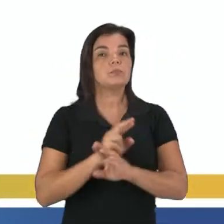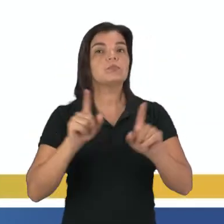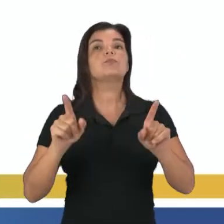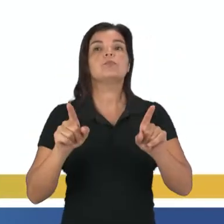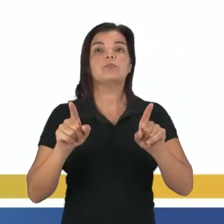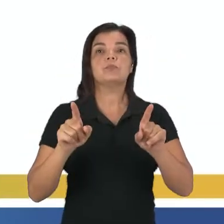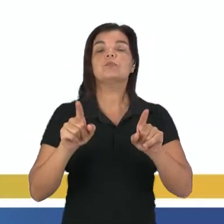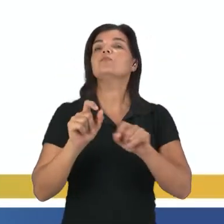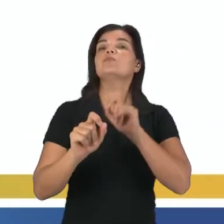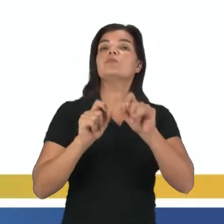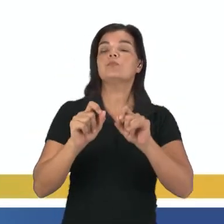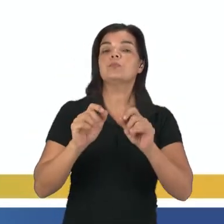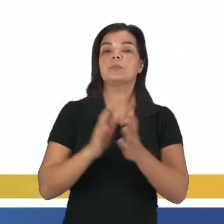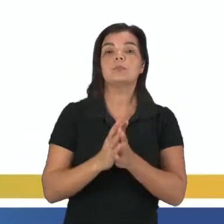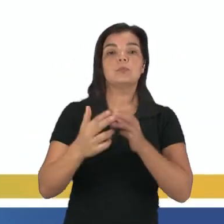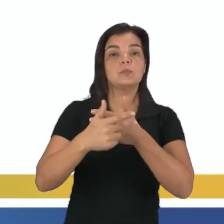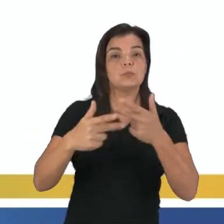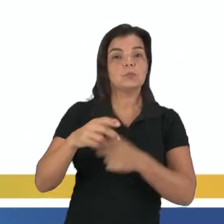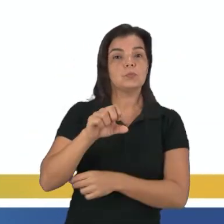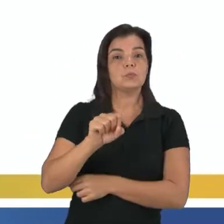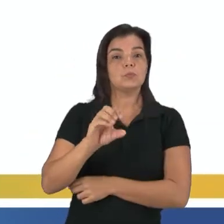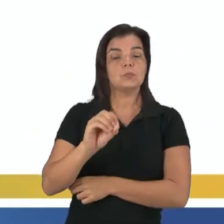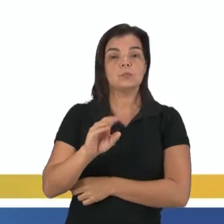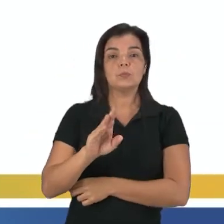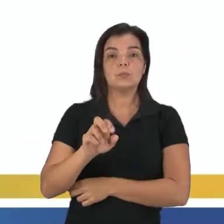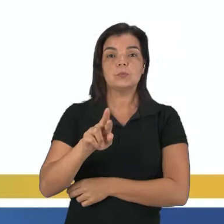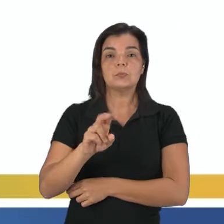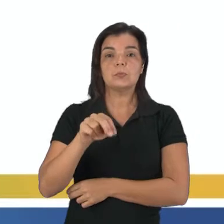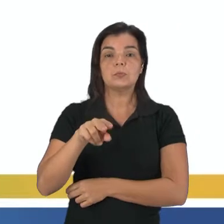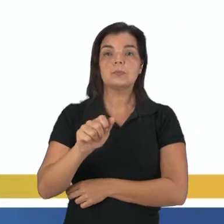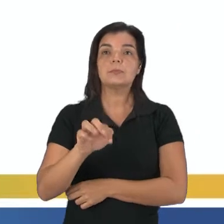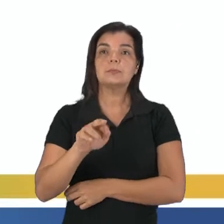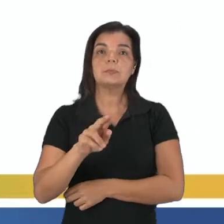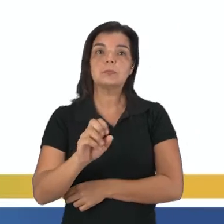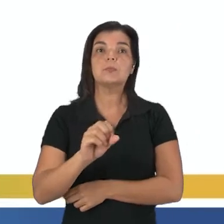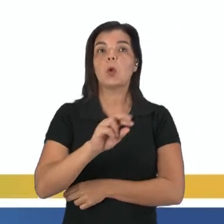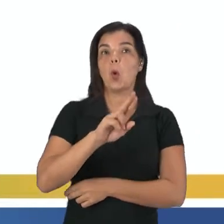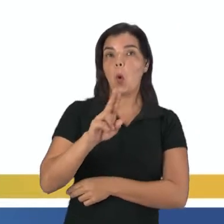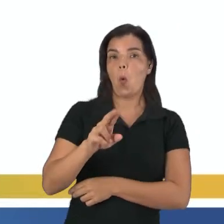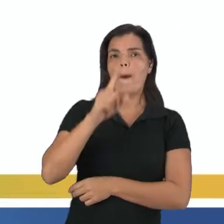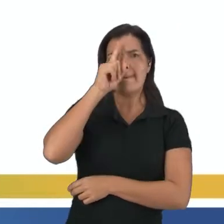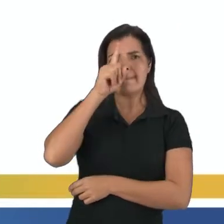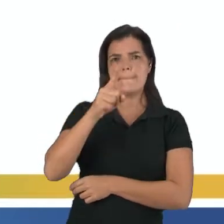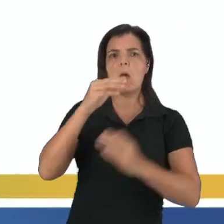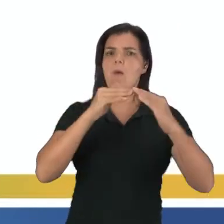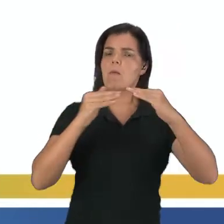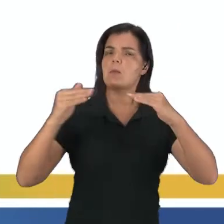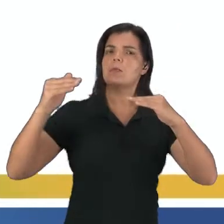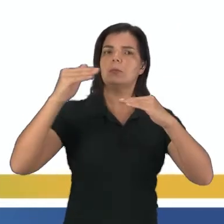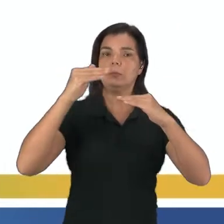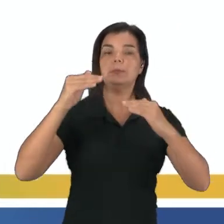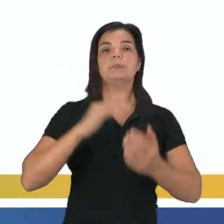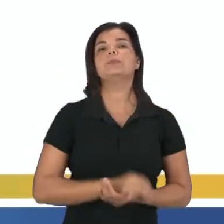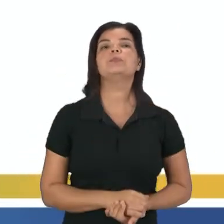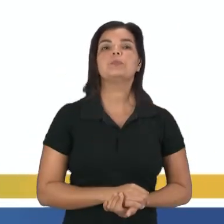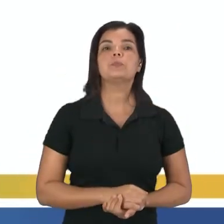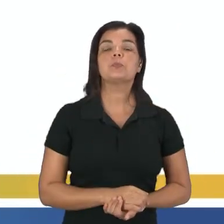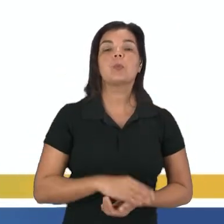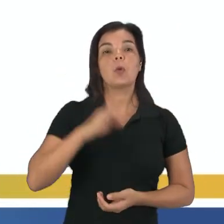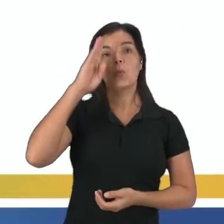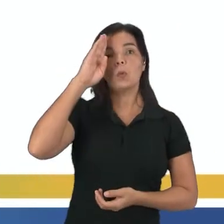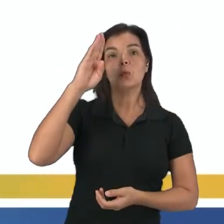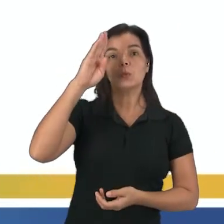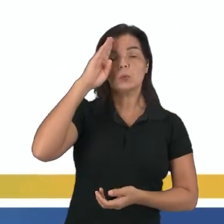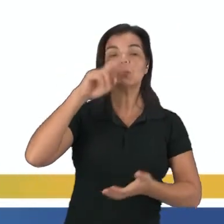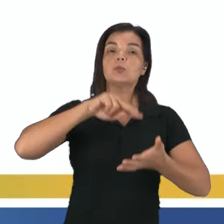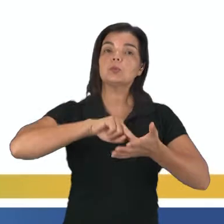por contraposição ao apelo ao sobrenatural ou a uma autoridade superior. Então, o